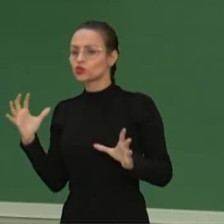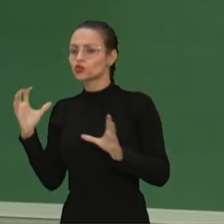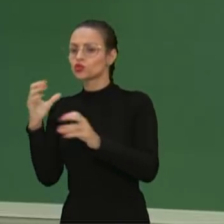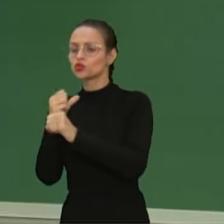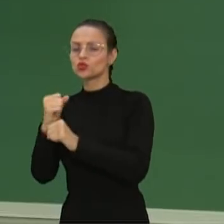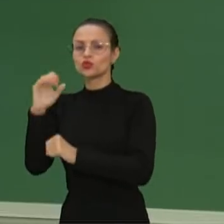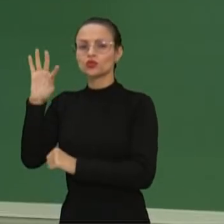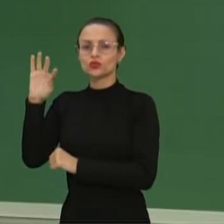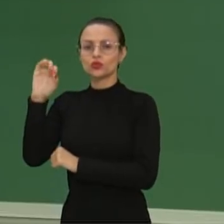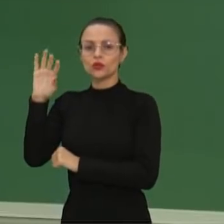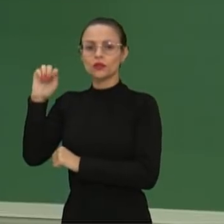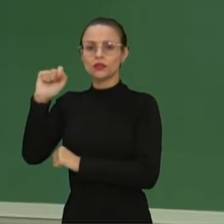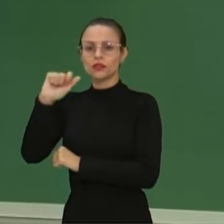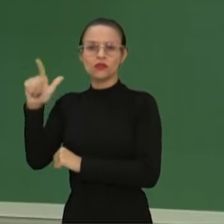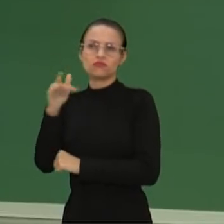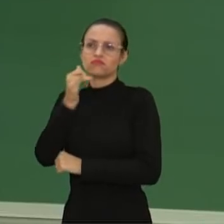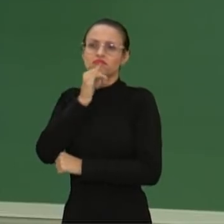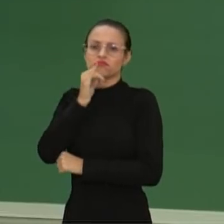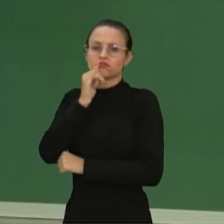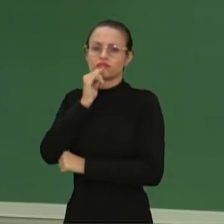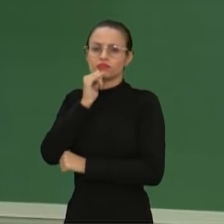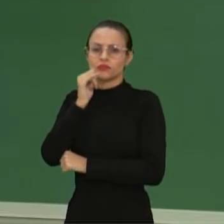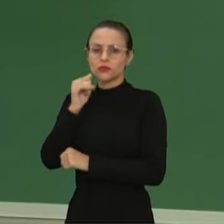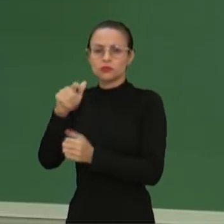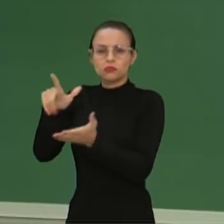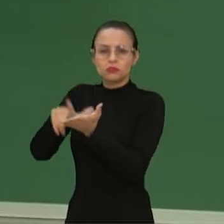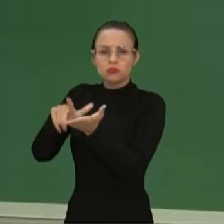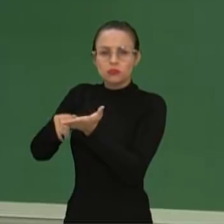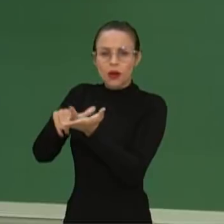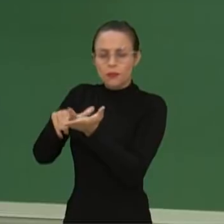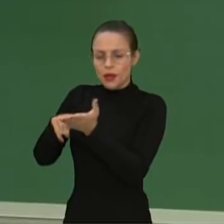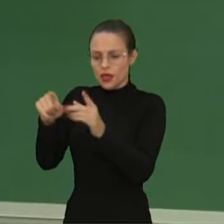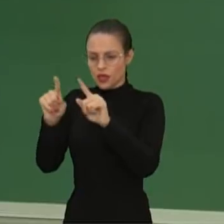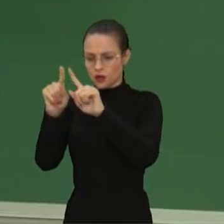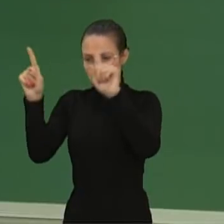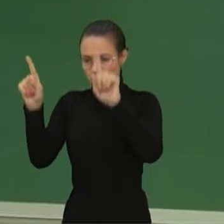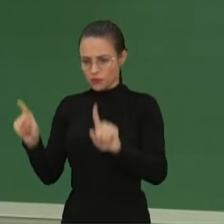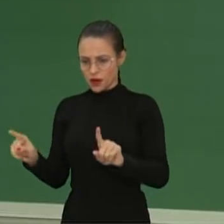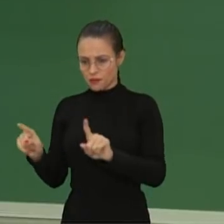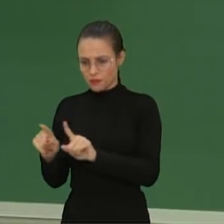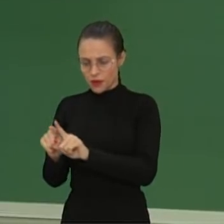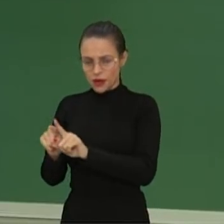Vamos imaginar, sei lá, um pedaço de papel dividido em 4